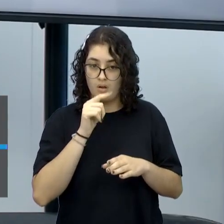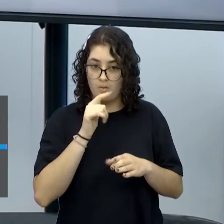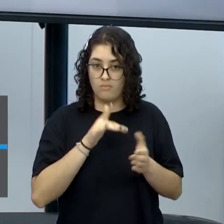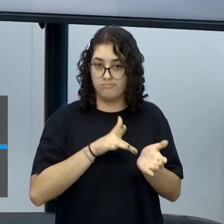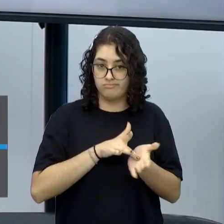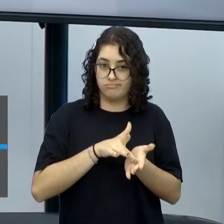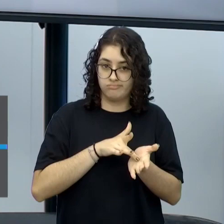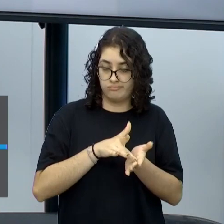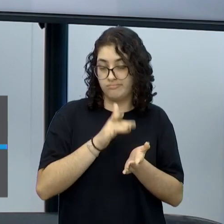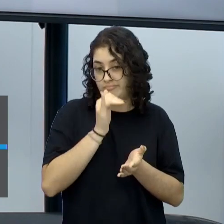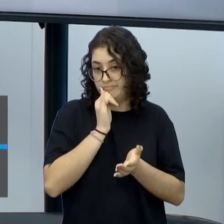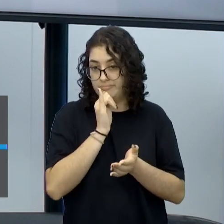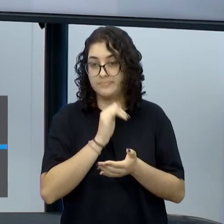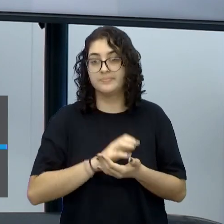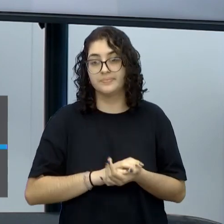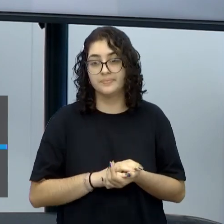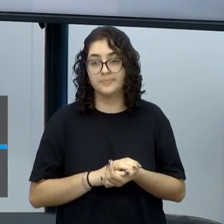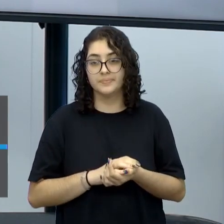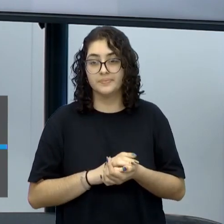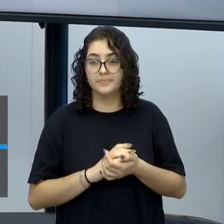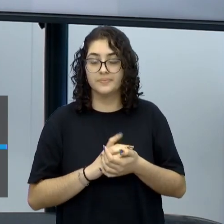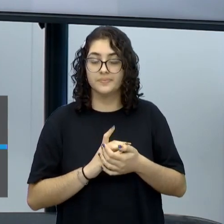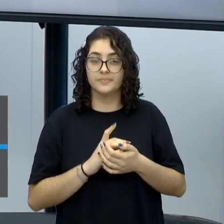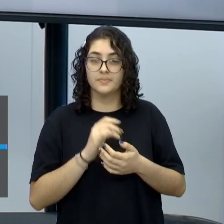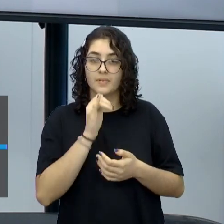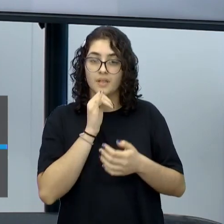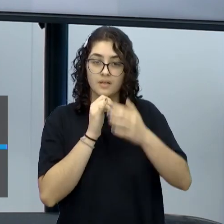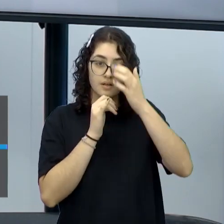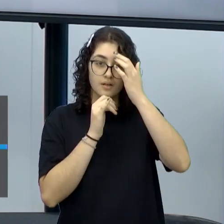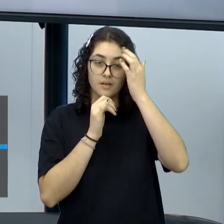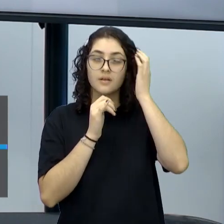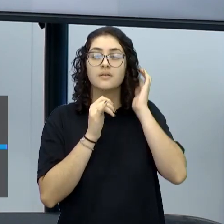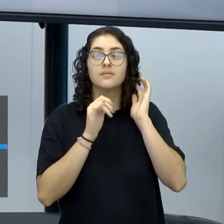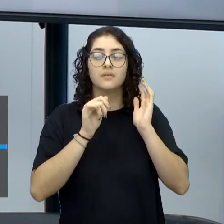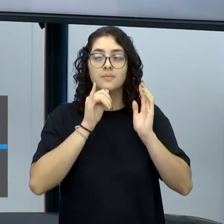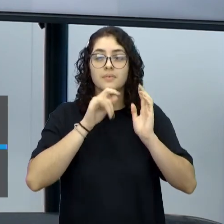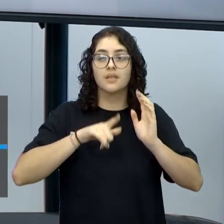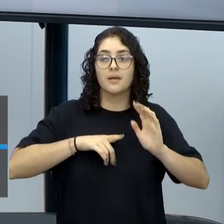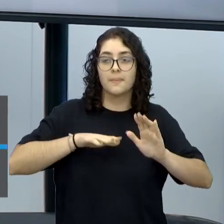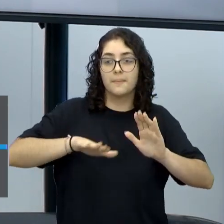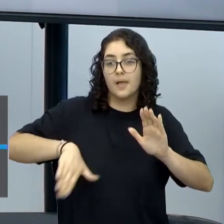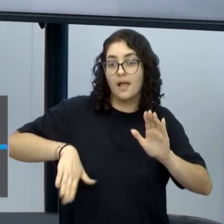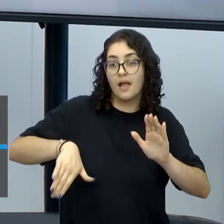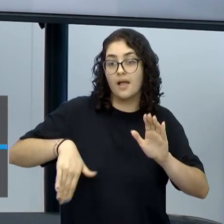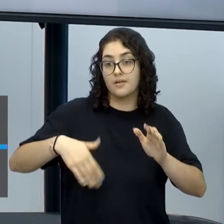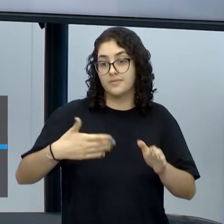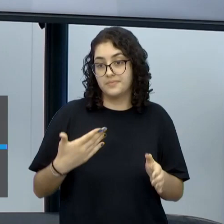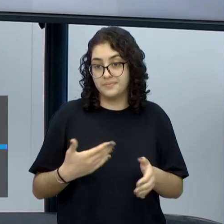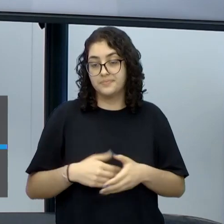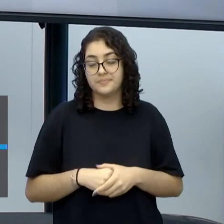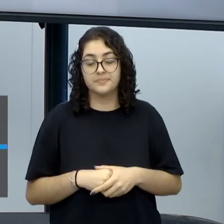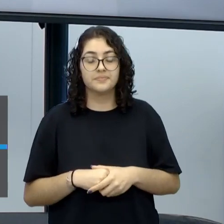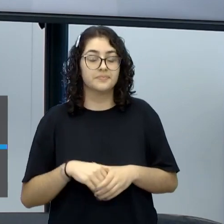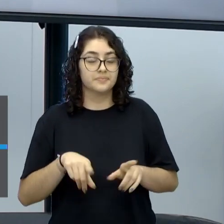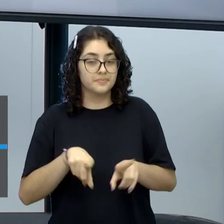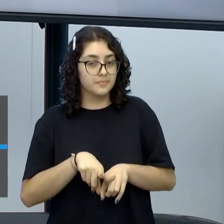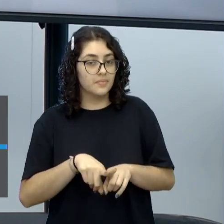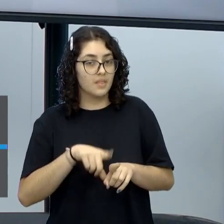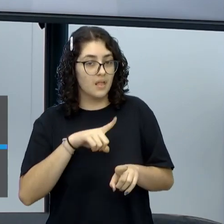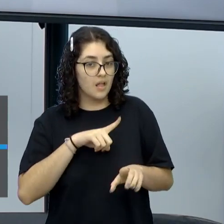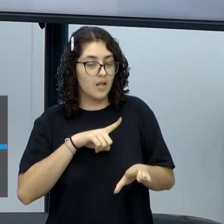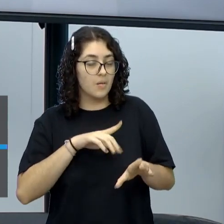vamos colocar assim, que a gente vê a olho nu quando está na praia, quando está num barco, mas a gente também tem outros